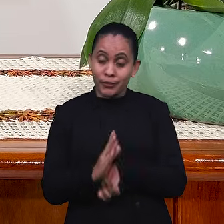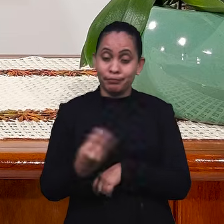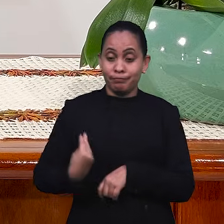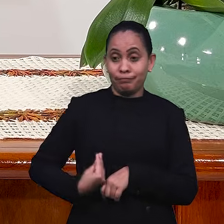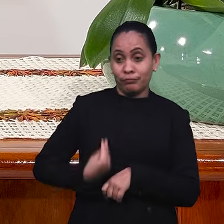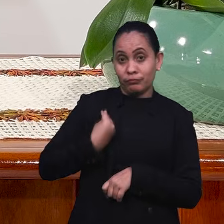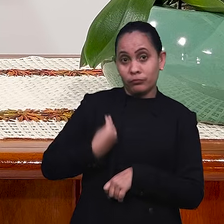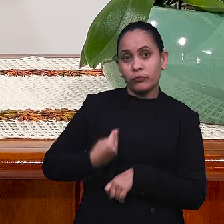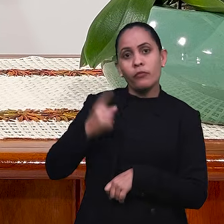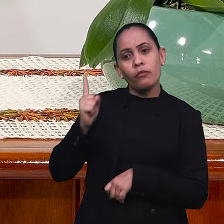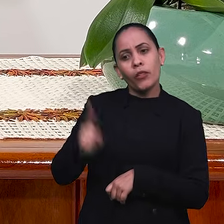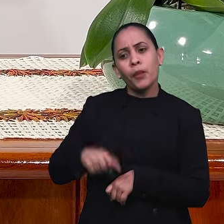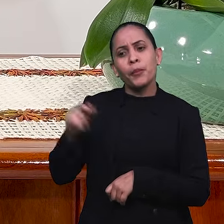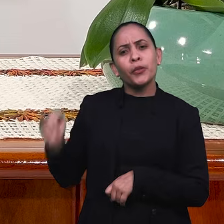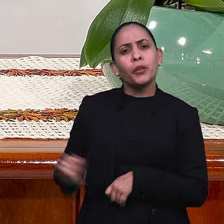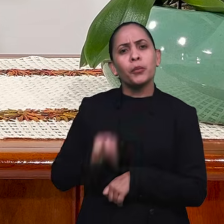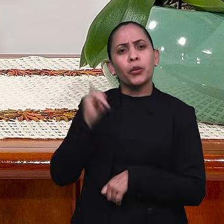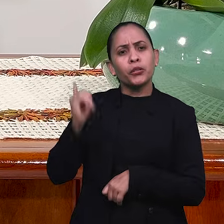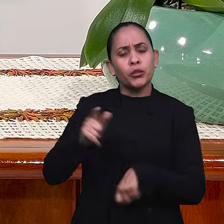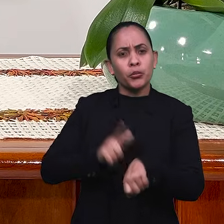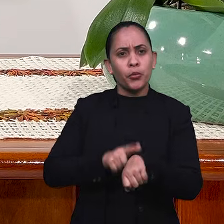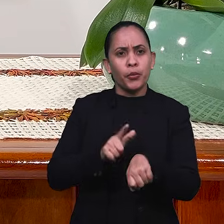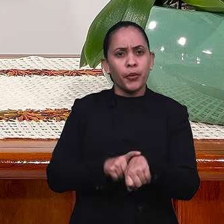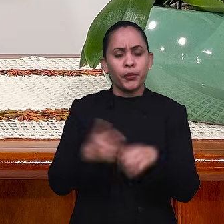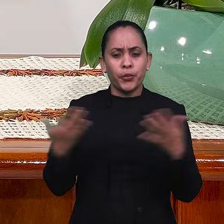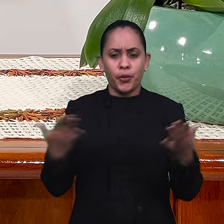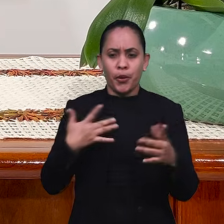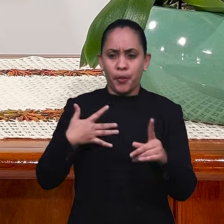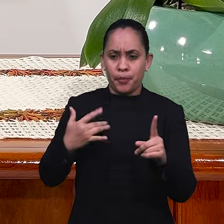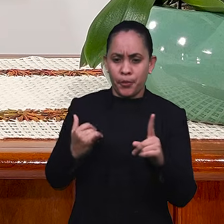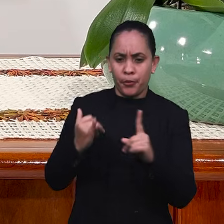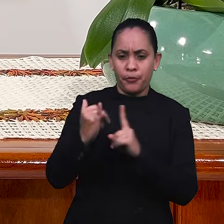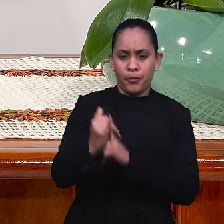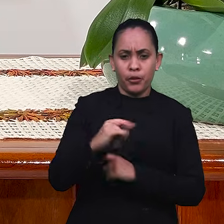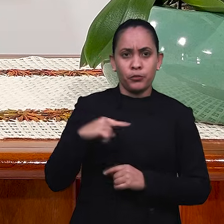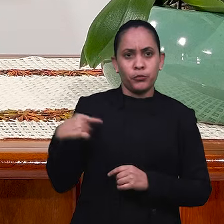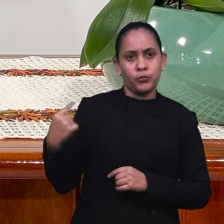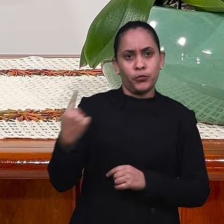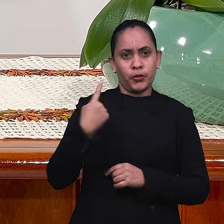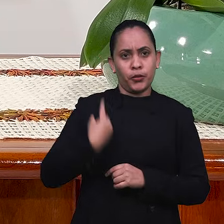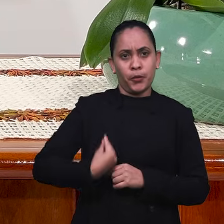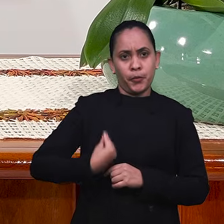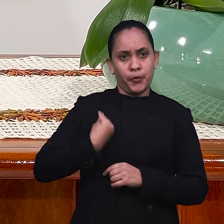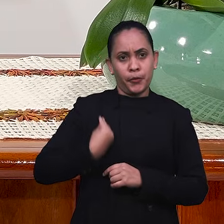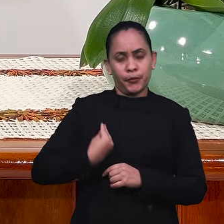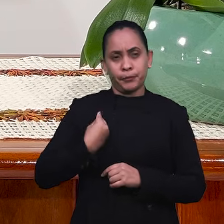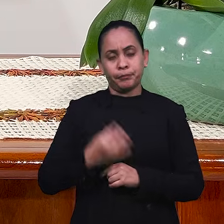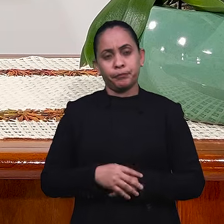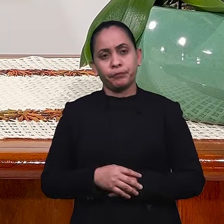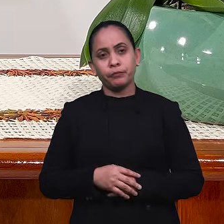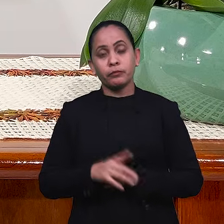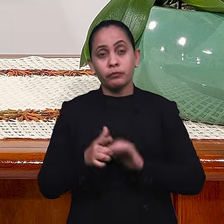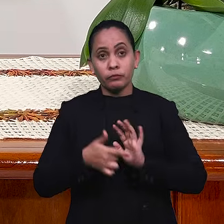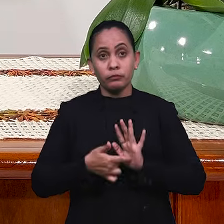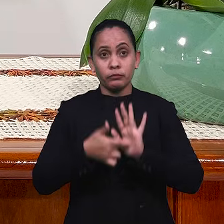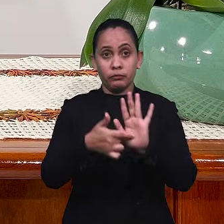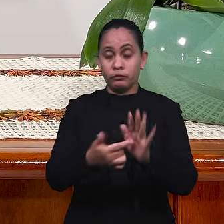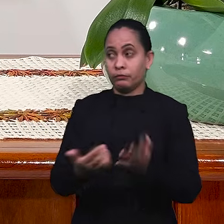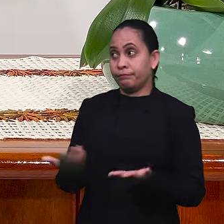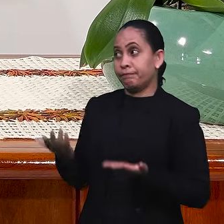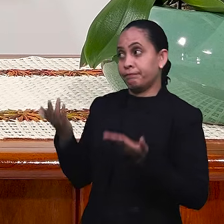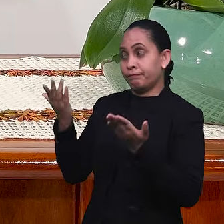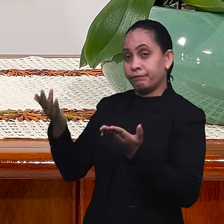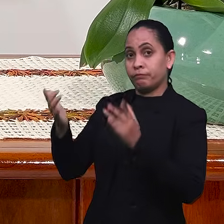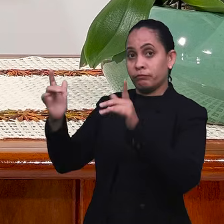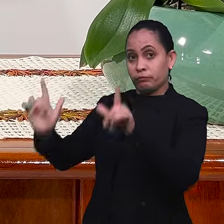muito importante para esse momento profético que nós todos estamos atravessando. Eu vou mostrar aqui um quadro, que